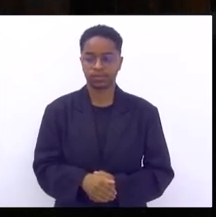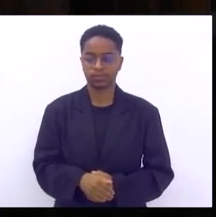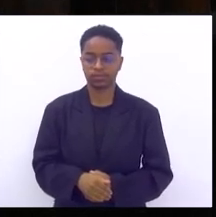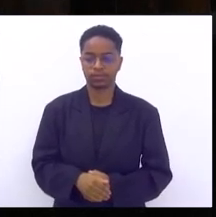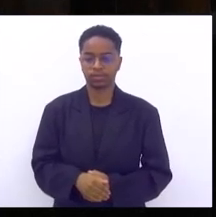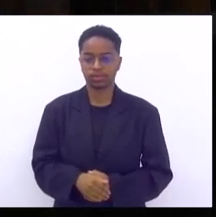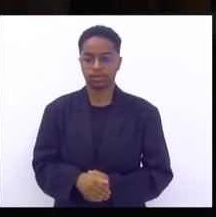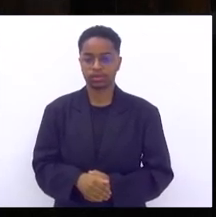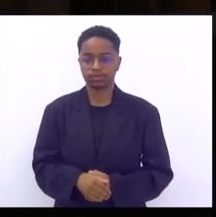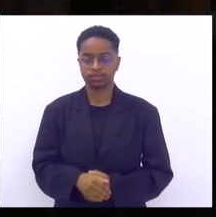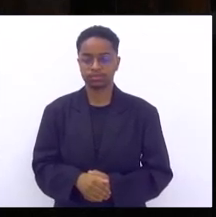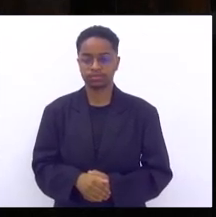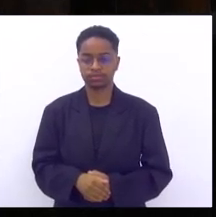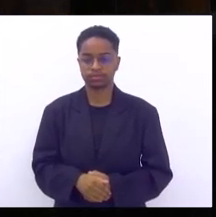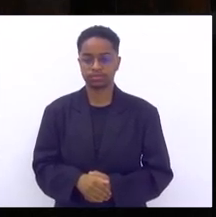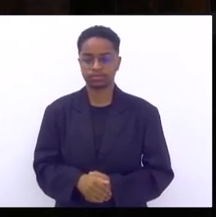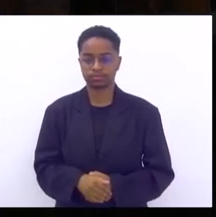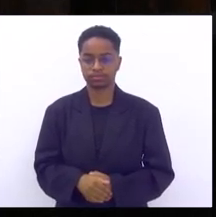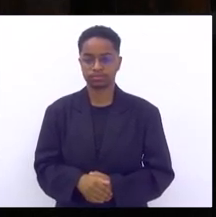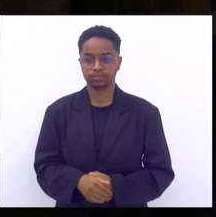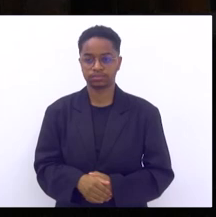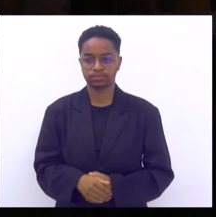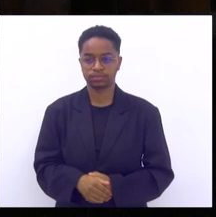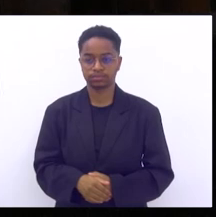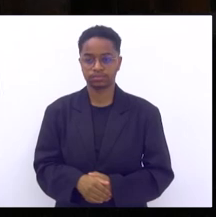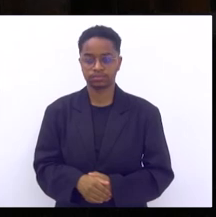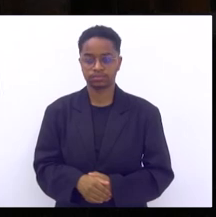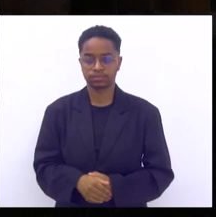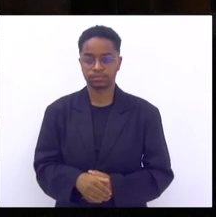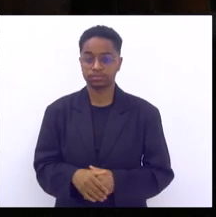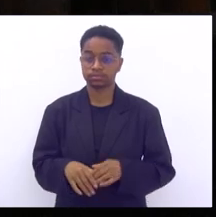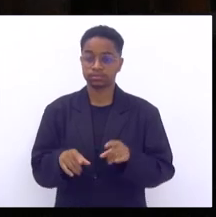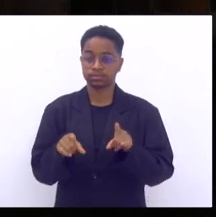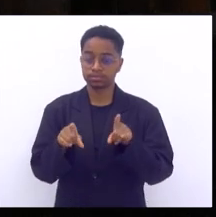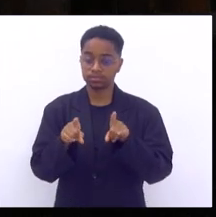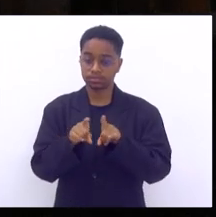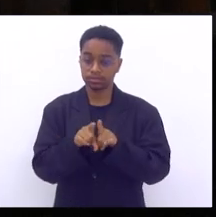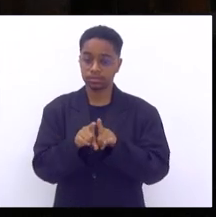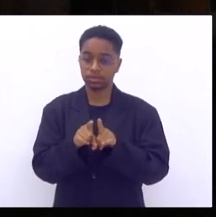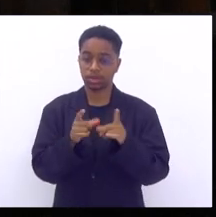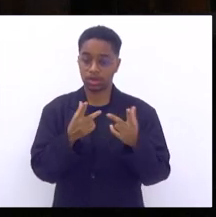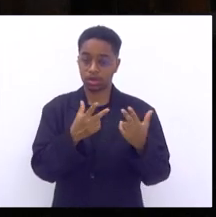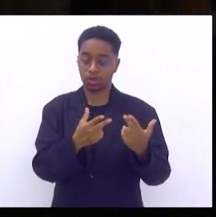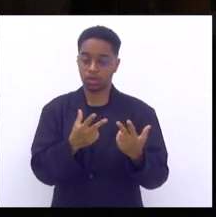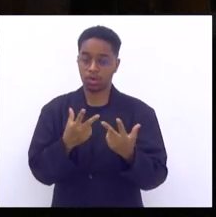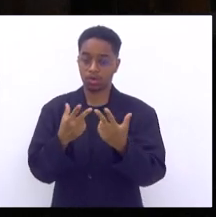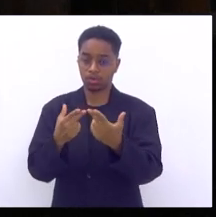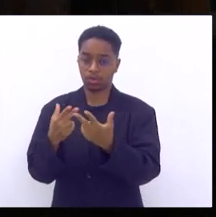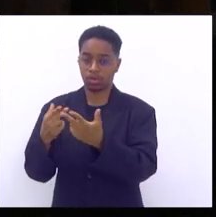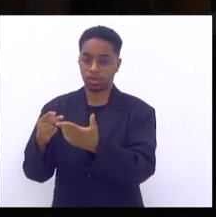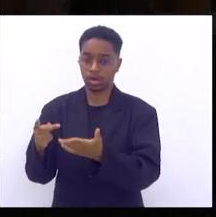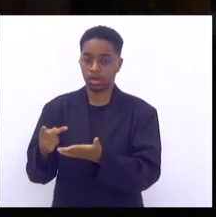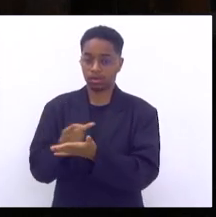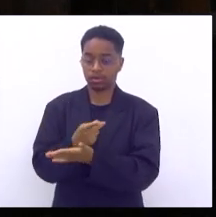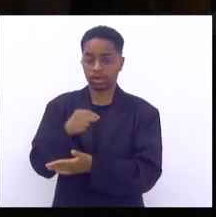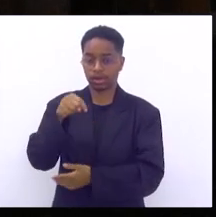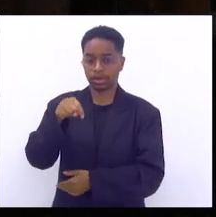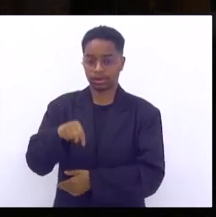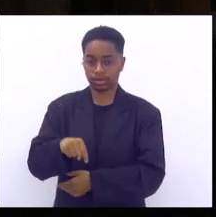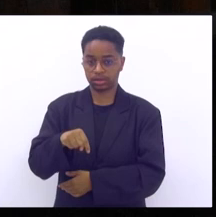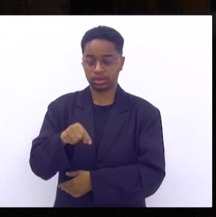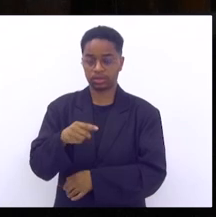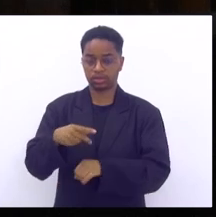E não é diferente, não com esse clima, e muitas ações que acontecem aqui no